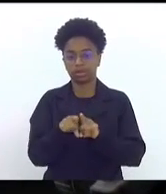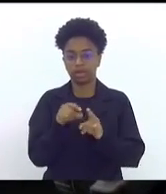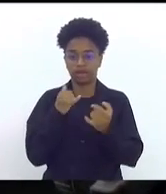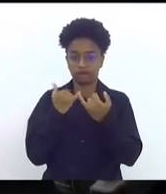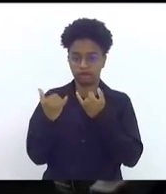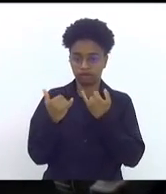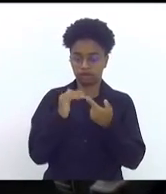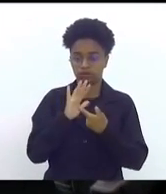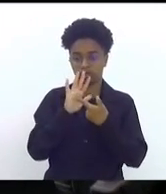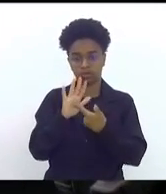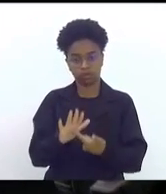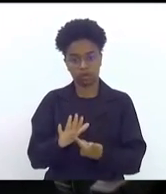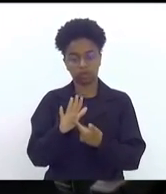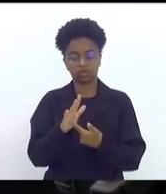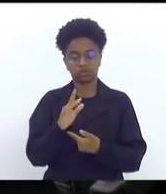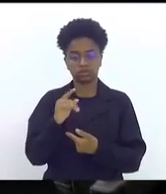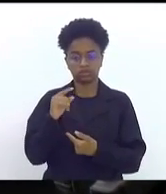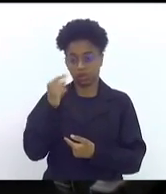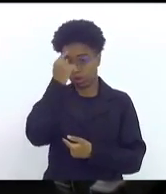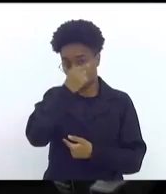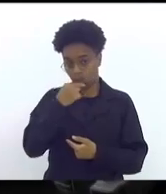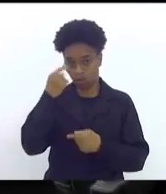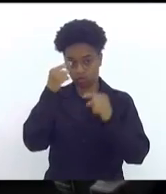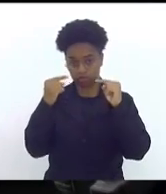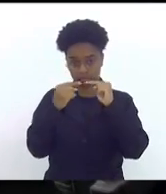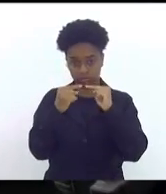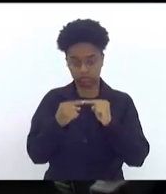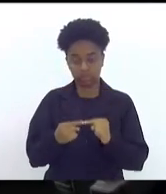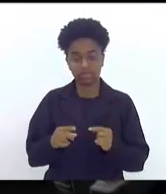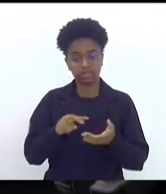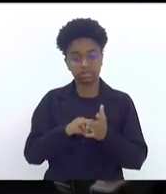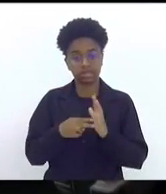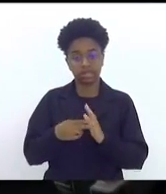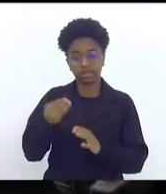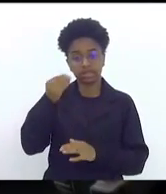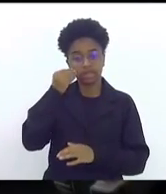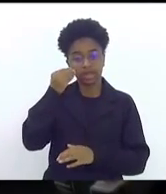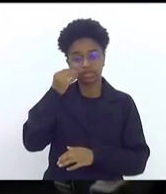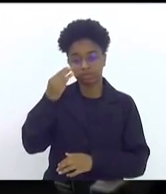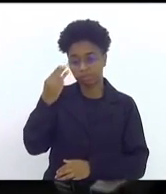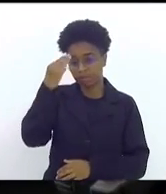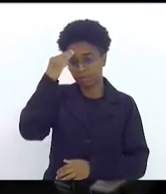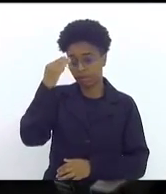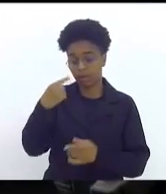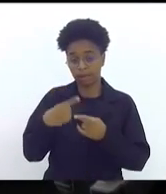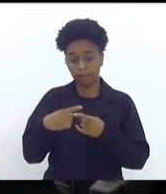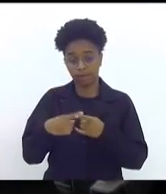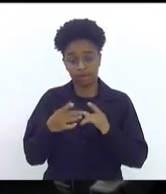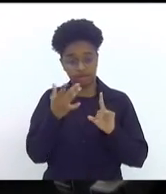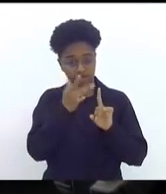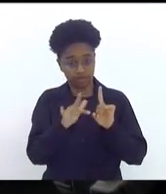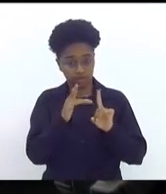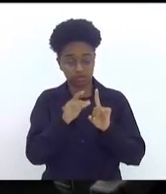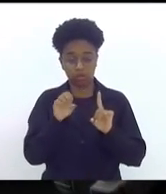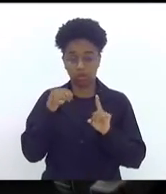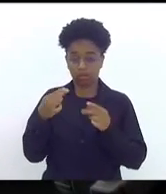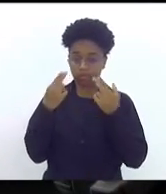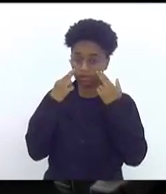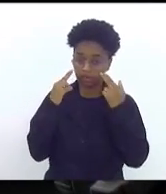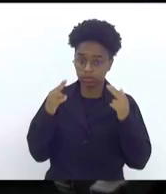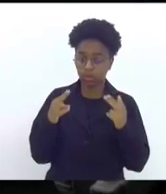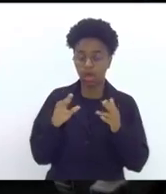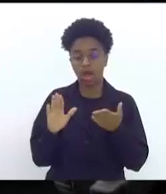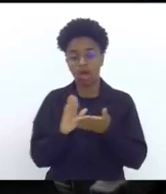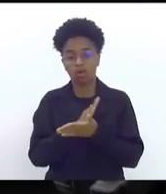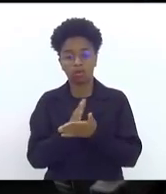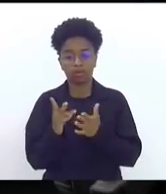o procedimento de reconhecimento de pessoas equivale a um teste de memória na qual a vítima ou a testemunha de um determinado evento